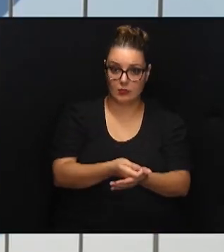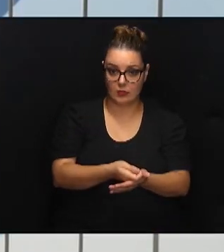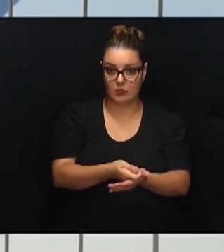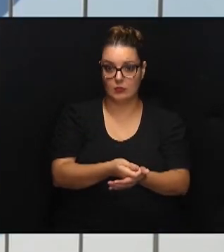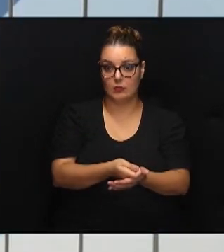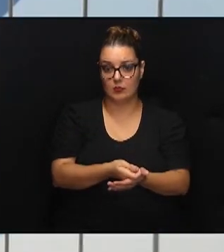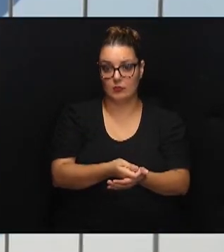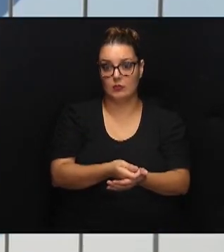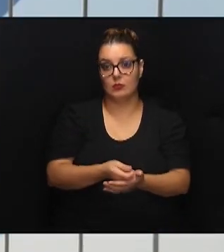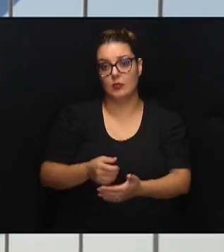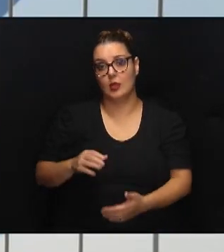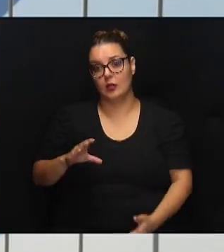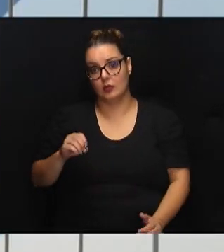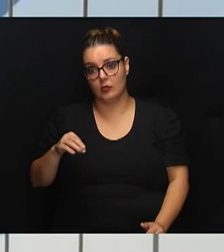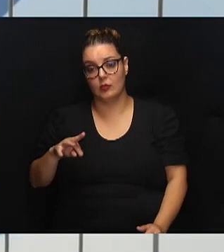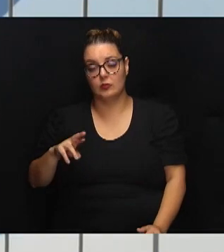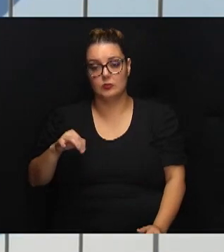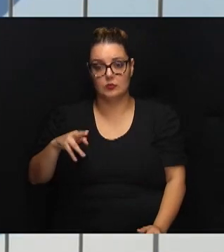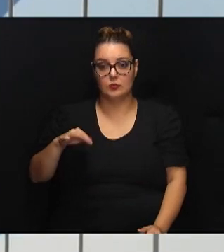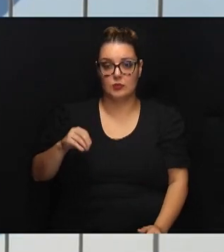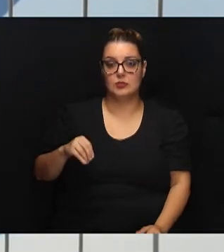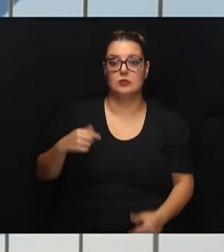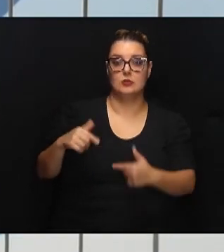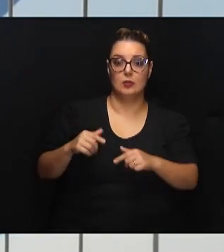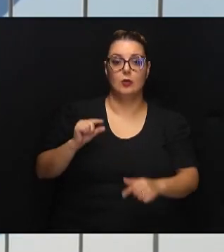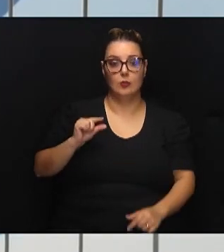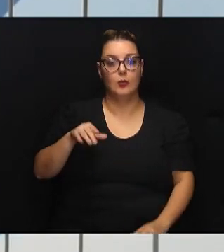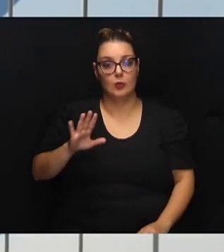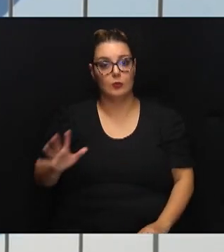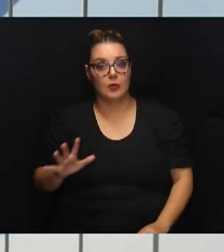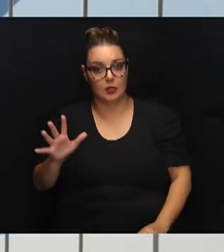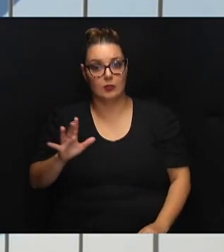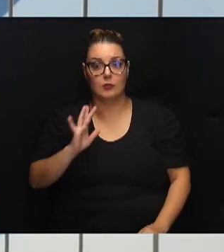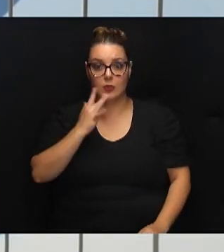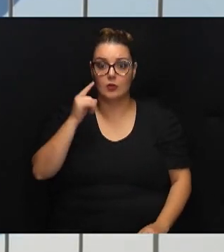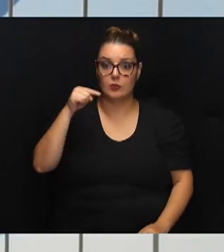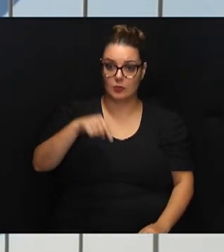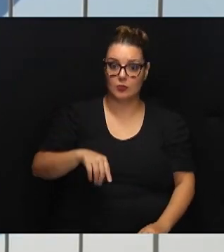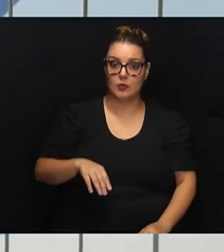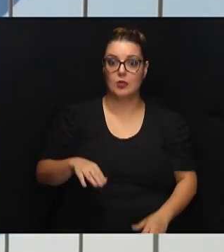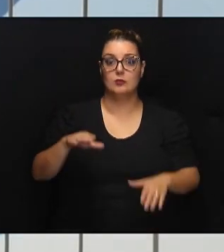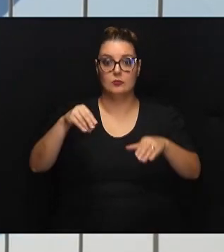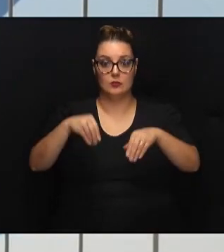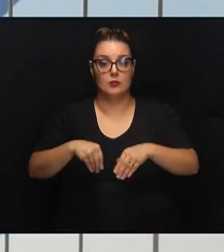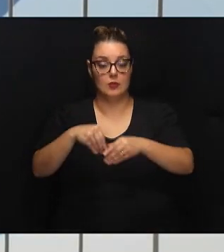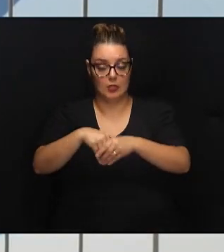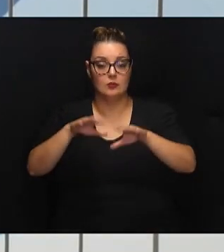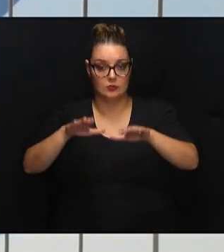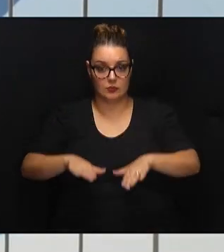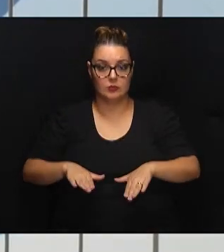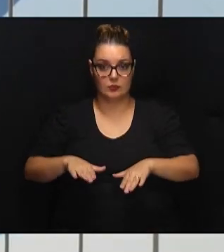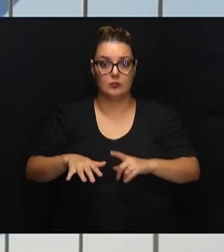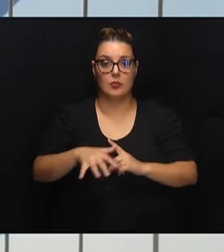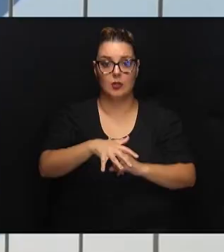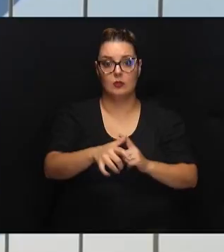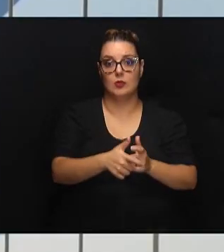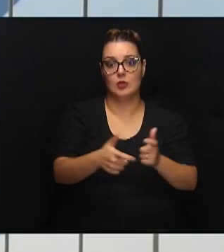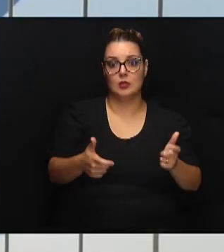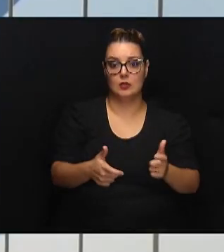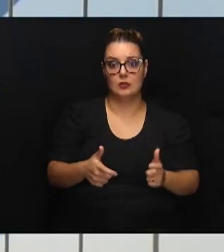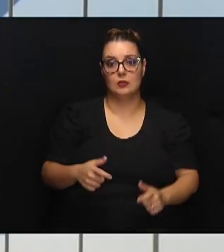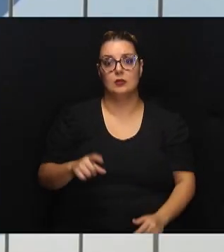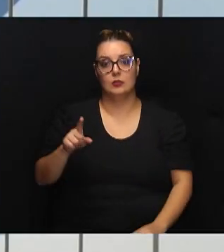as contribuições trabalhistas um pouco mais cara, mas eu prefiro ficar com esse funcionário. Mas o impacto maior são